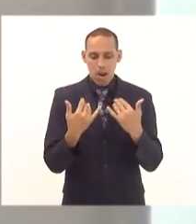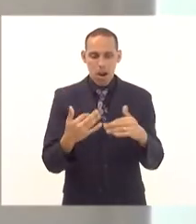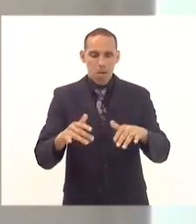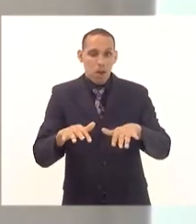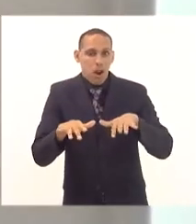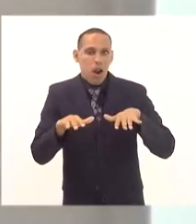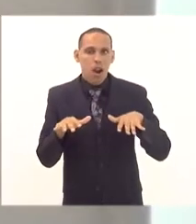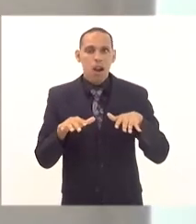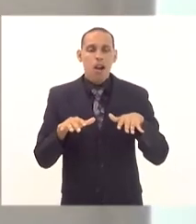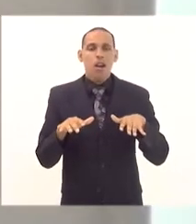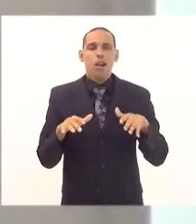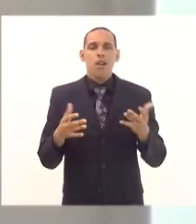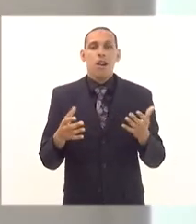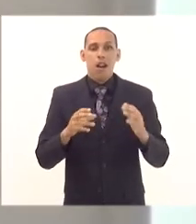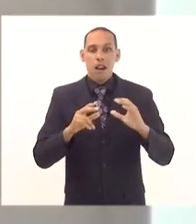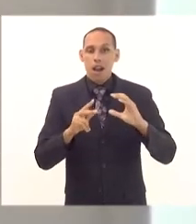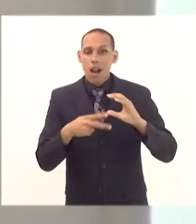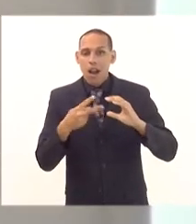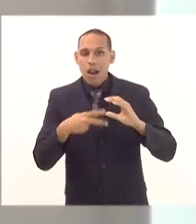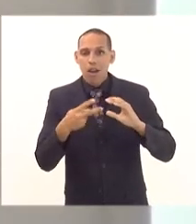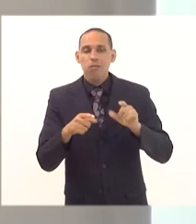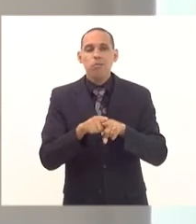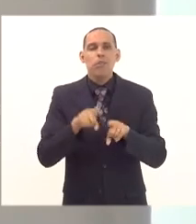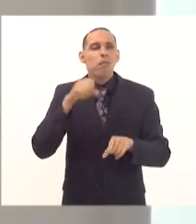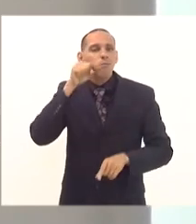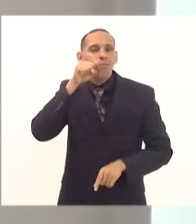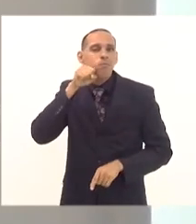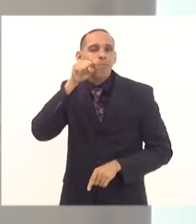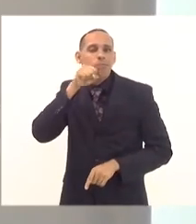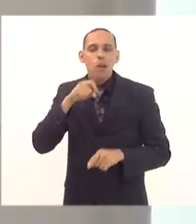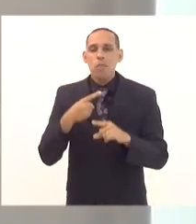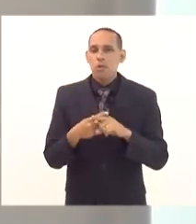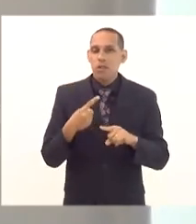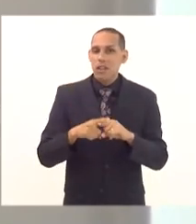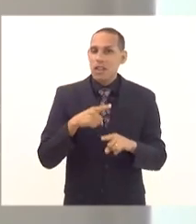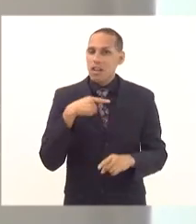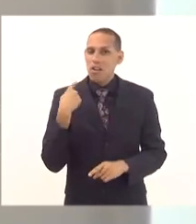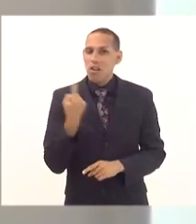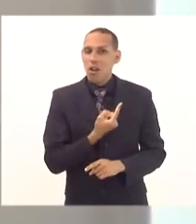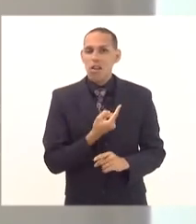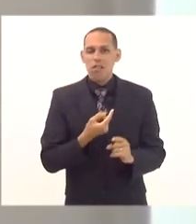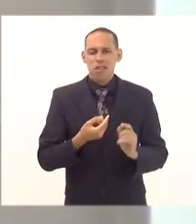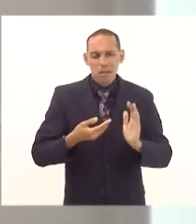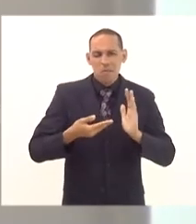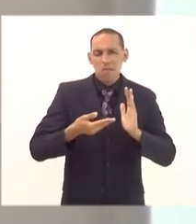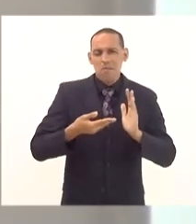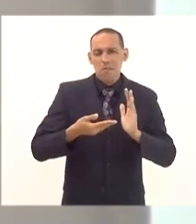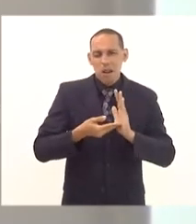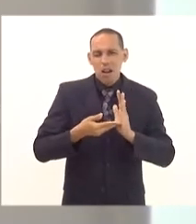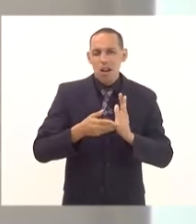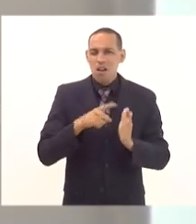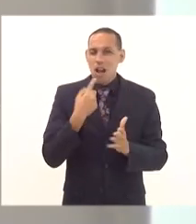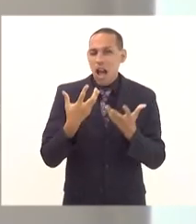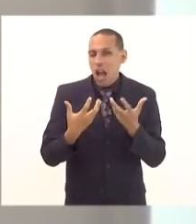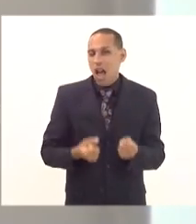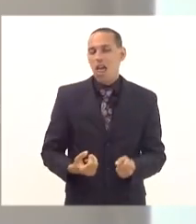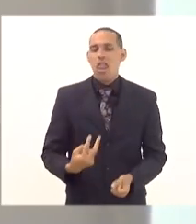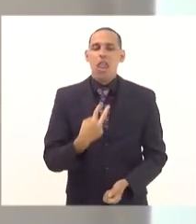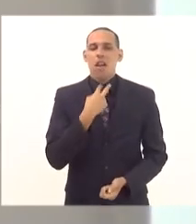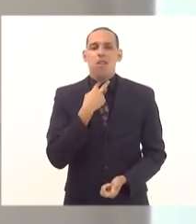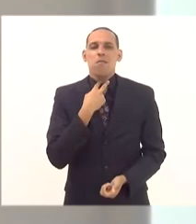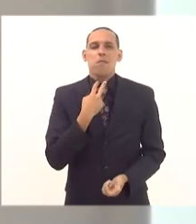pública na Câmara e no senado Por que não podemos engolir tudo que está sendo feito